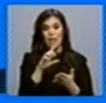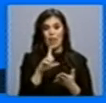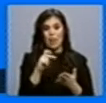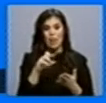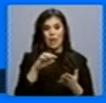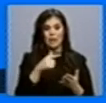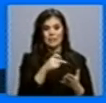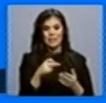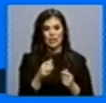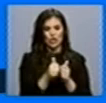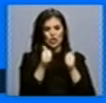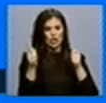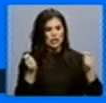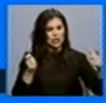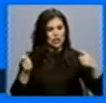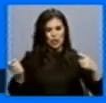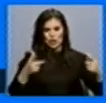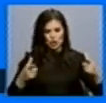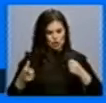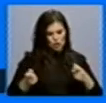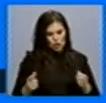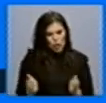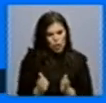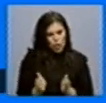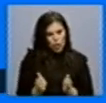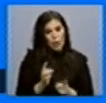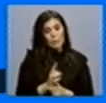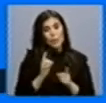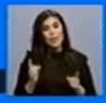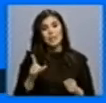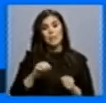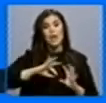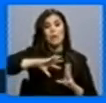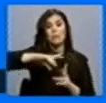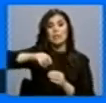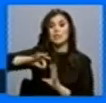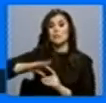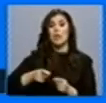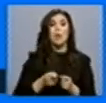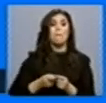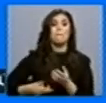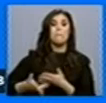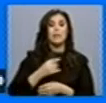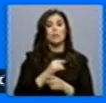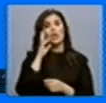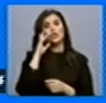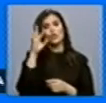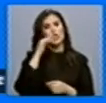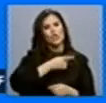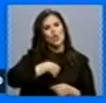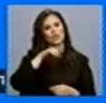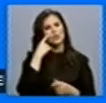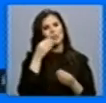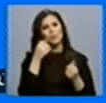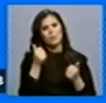as estrelas é muito mais curta e, portanto, a distância entre os próprios planetas é também muito mais curta. Há uma teoria que nós já conhecemos há muito tempo, a